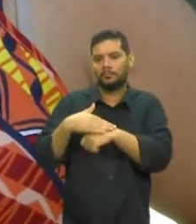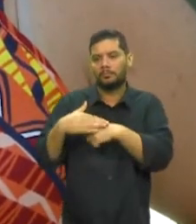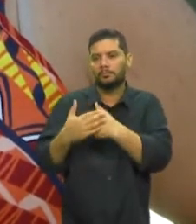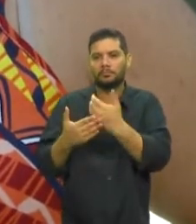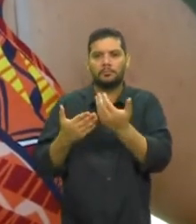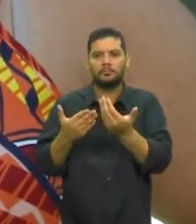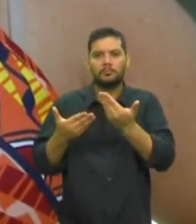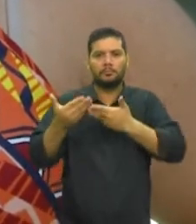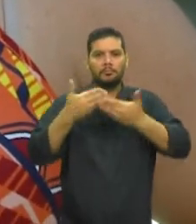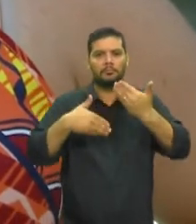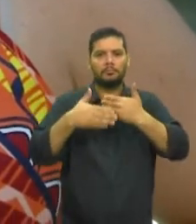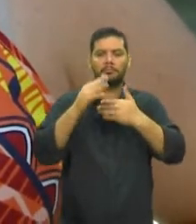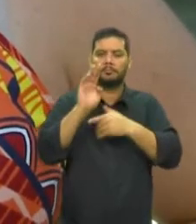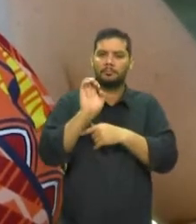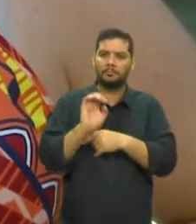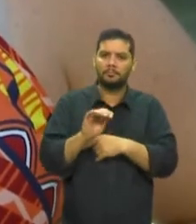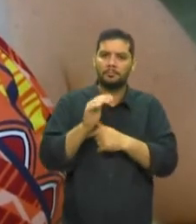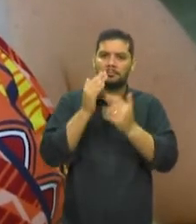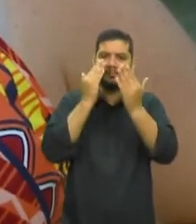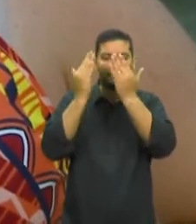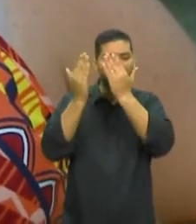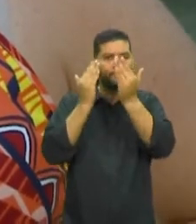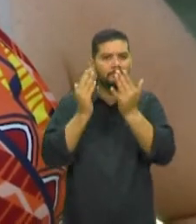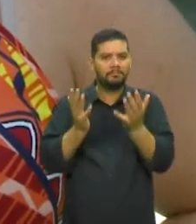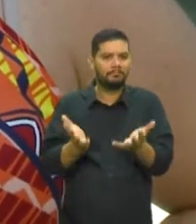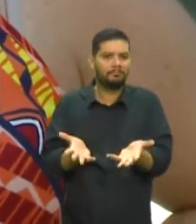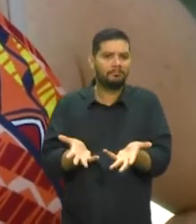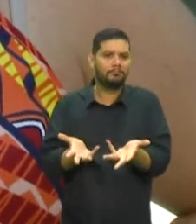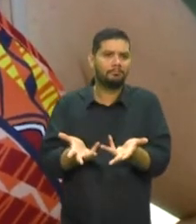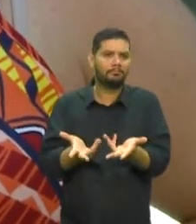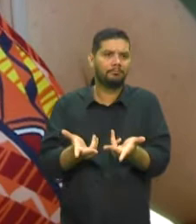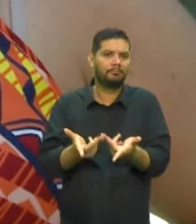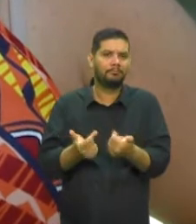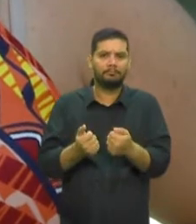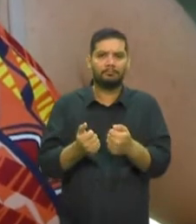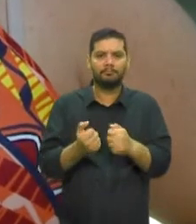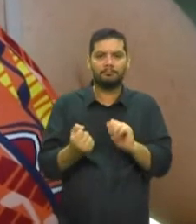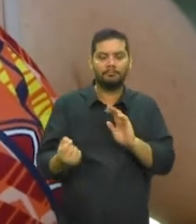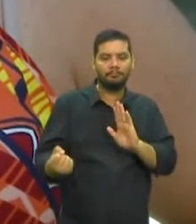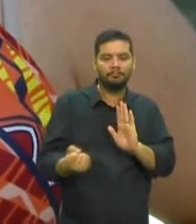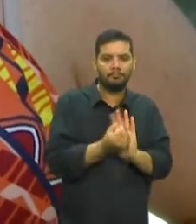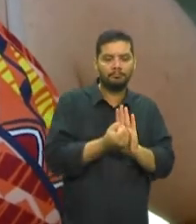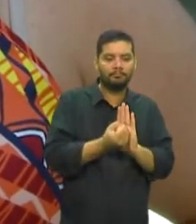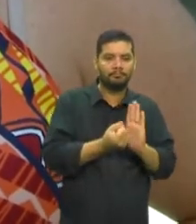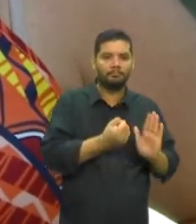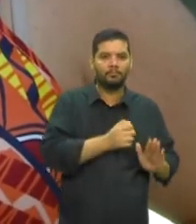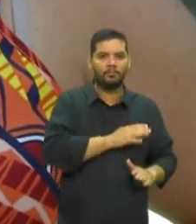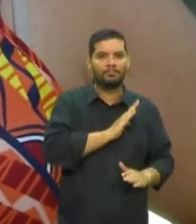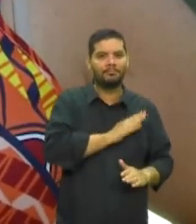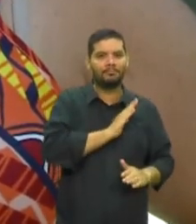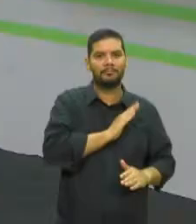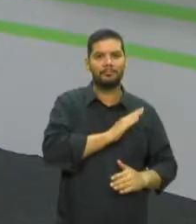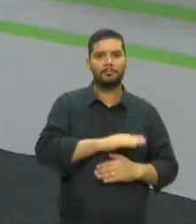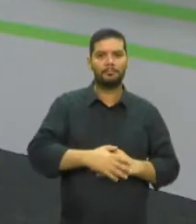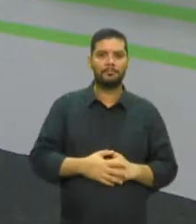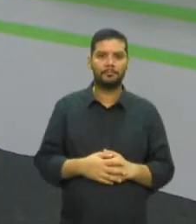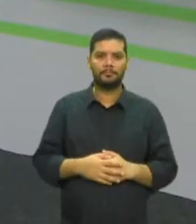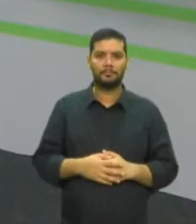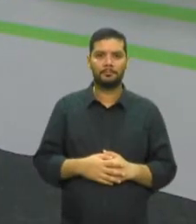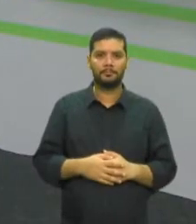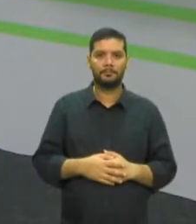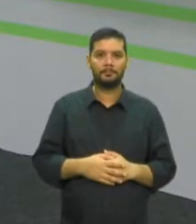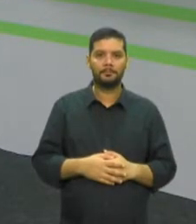parte da psicóloga, tudo. O Hospital São José, ele vai estar para sempre no meu coração, a gente foi muito bem tratada.